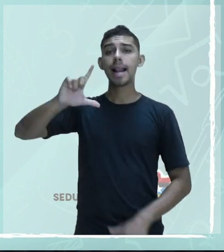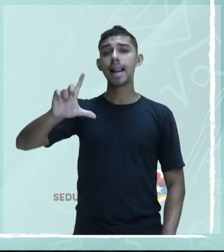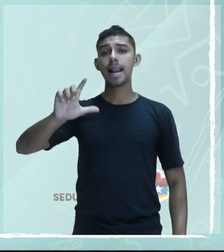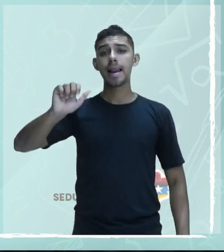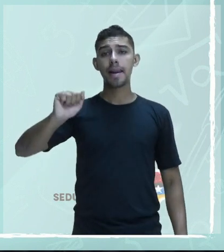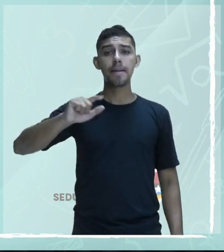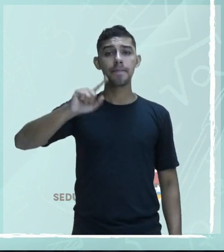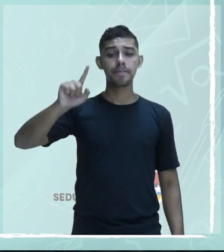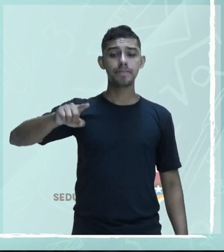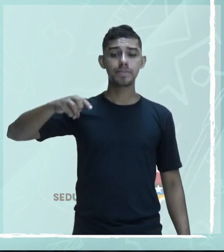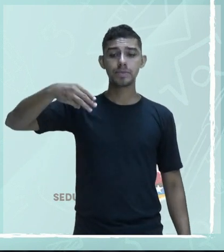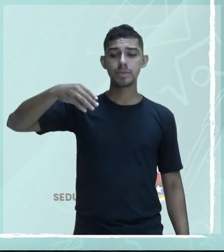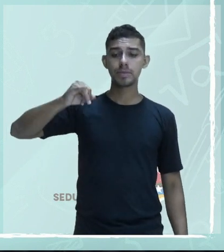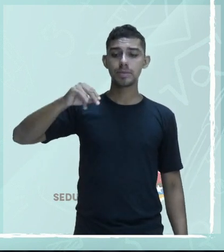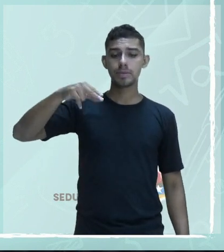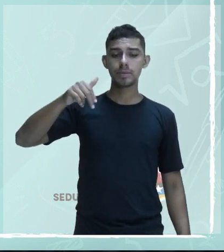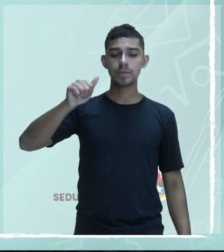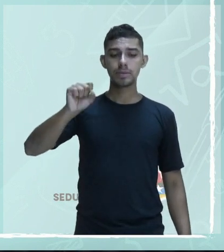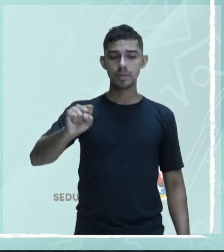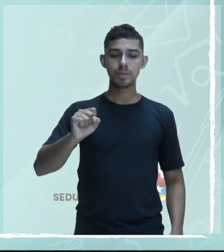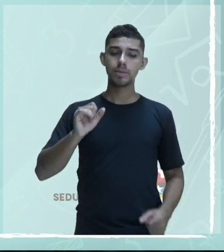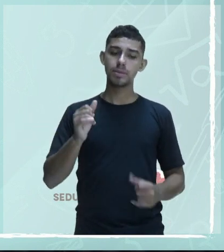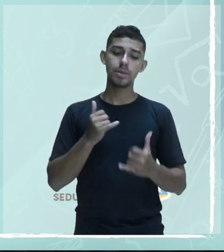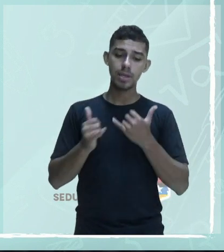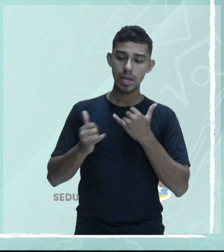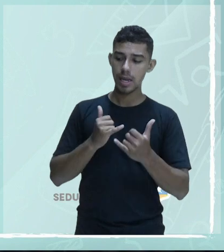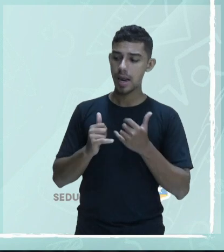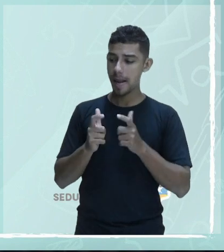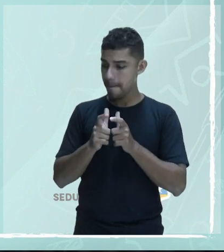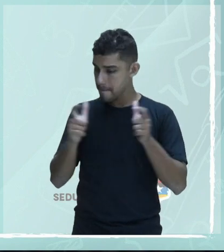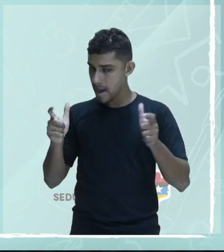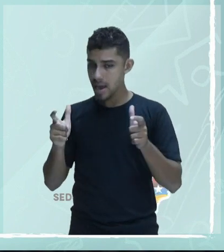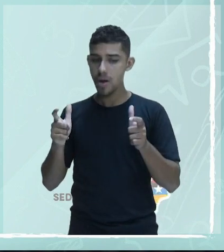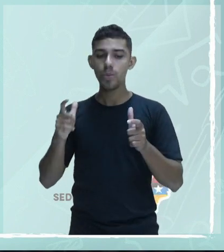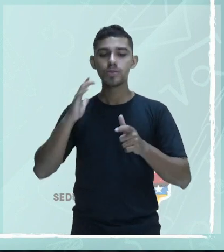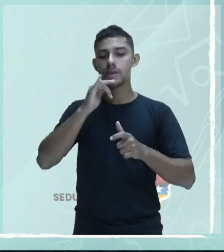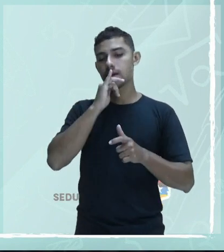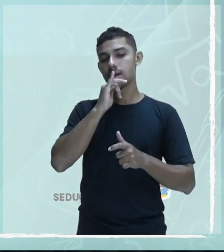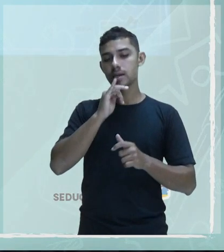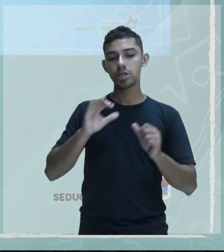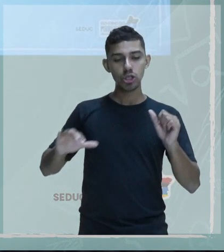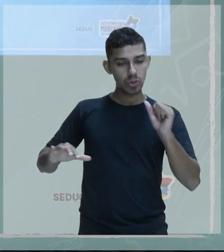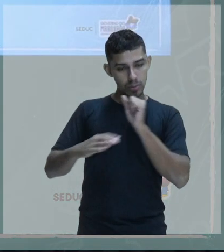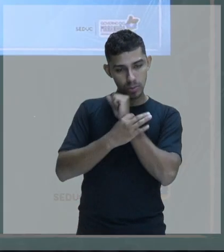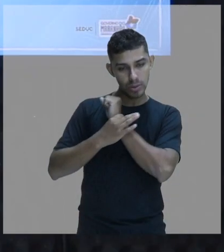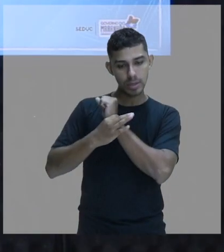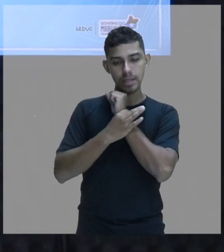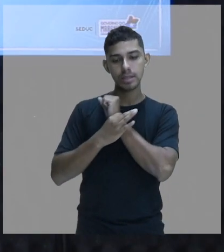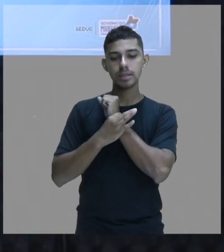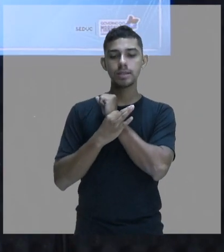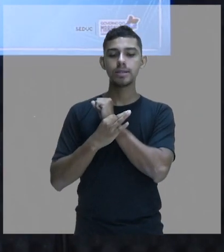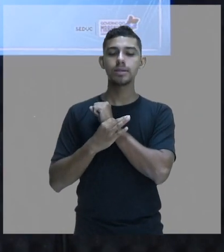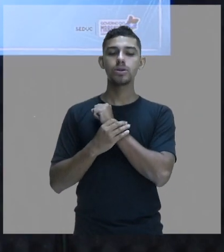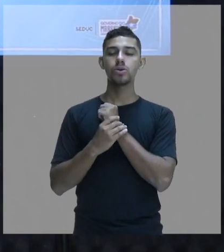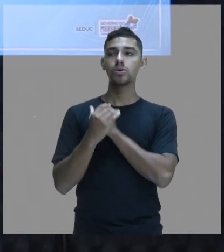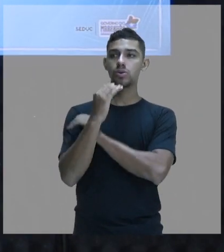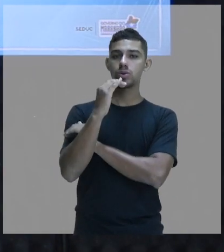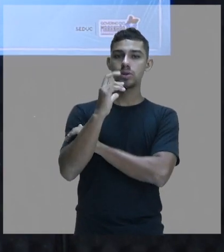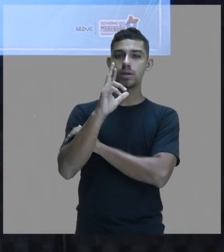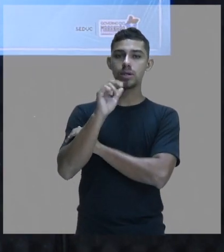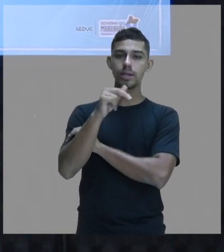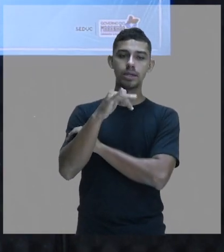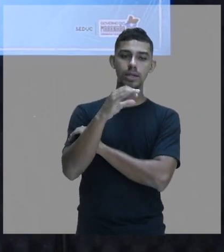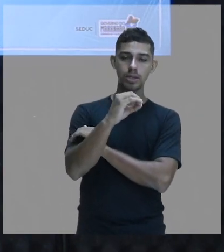largura e o comprimento são iguais, mas a espessura ela é maior. São geralmente ossos de proteção. Tá aqui os ossos do crânio, ó. Eles